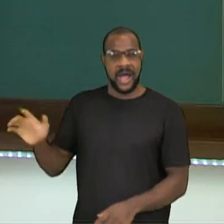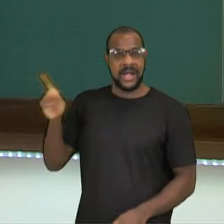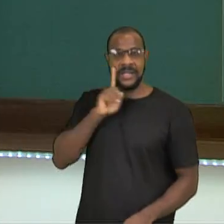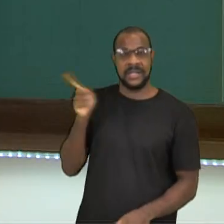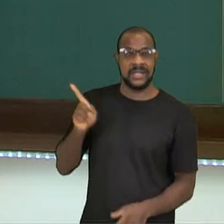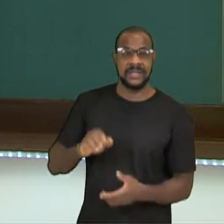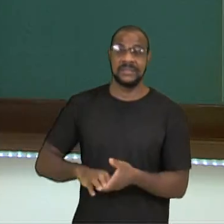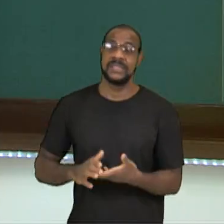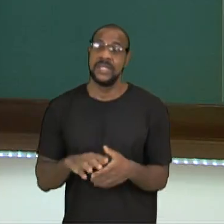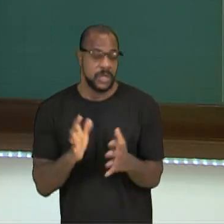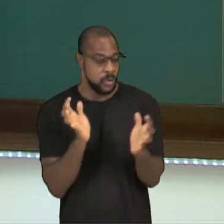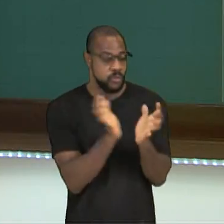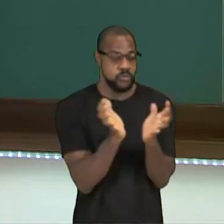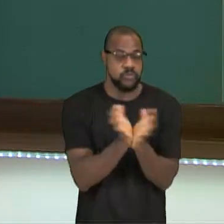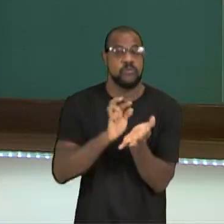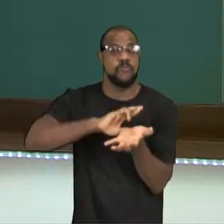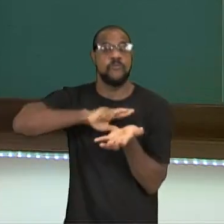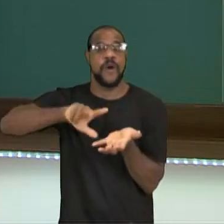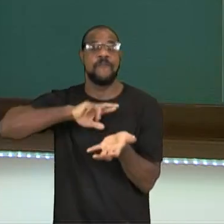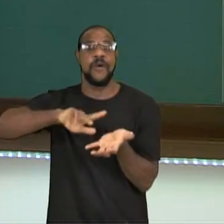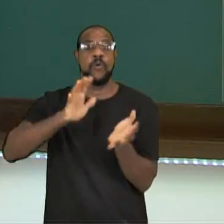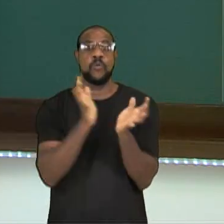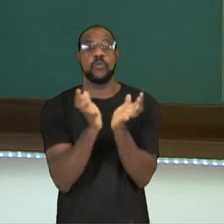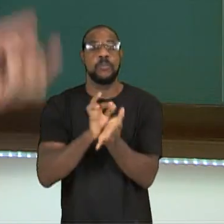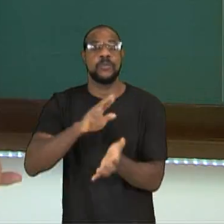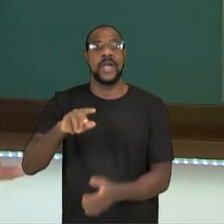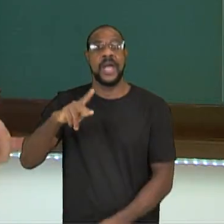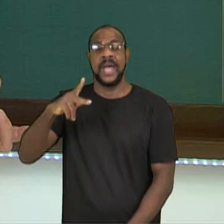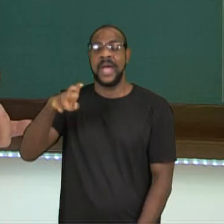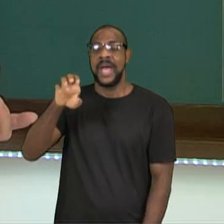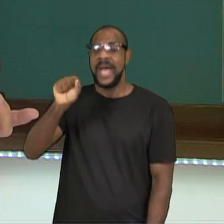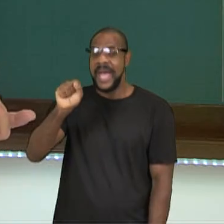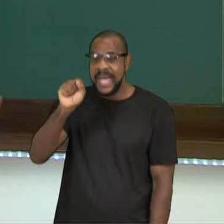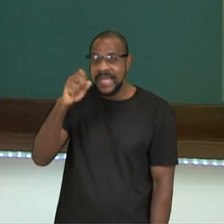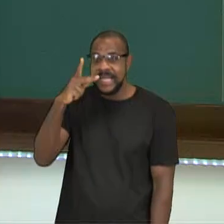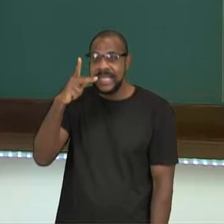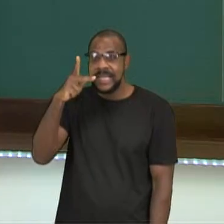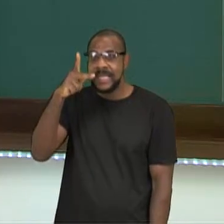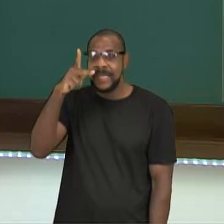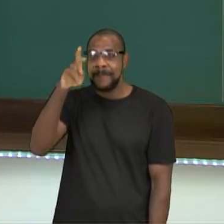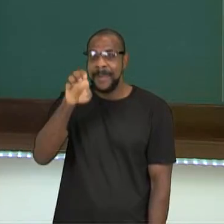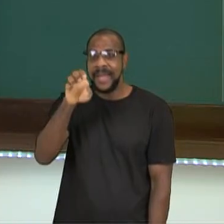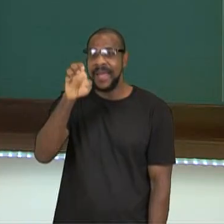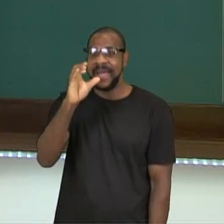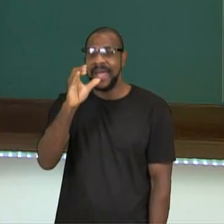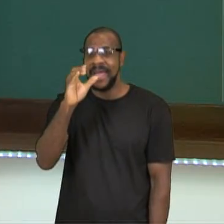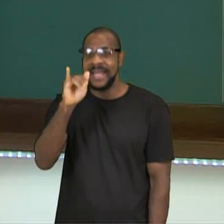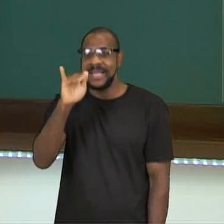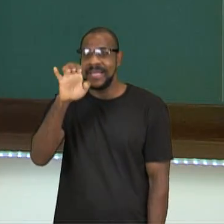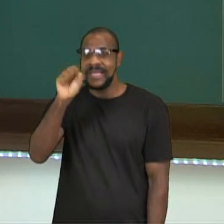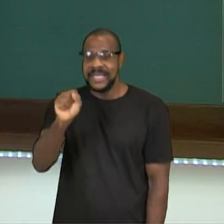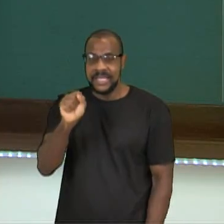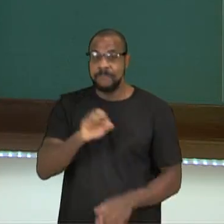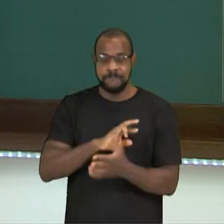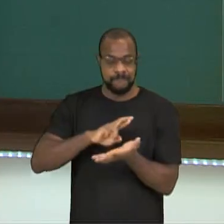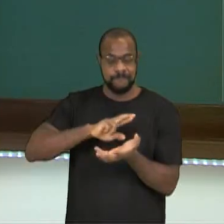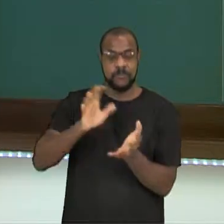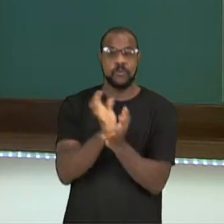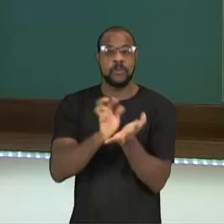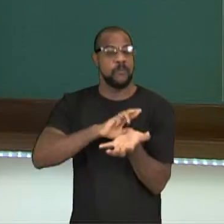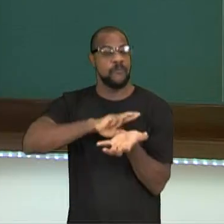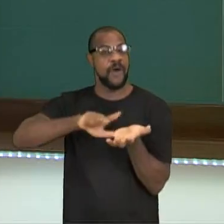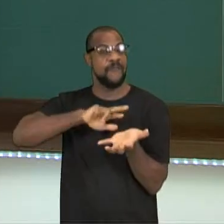de homo, não é um Homo sapiens sapiens, a nossa espécie. Então era o quê? Né? É uma outra espécie. É uma outra